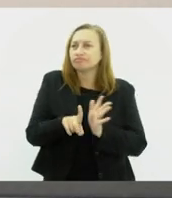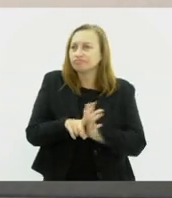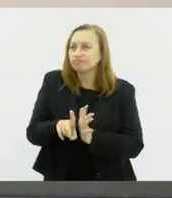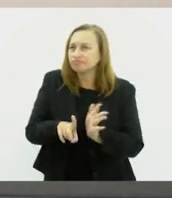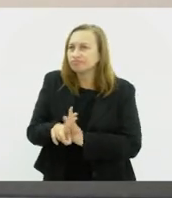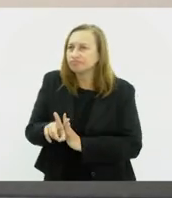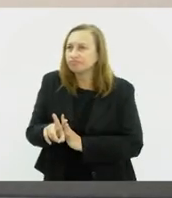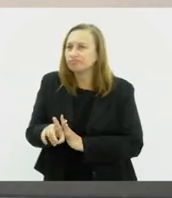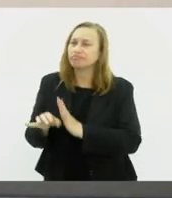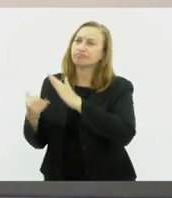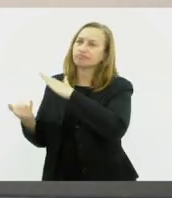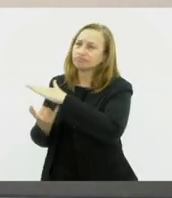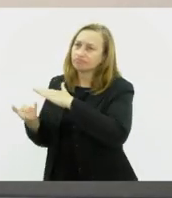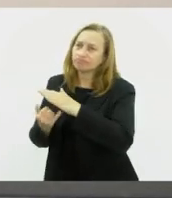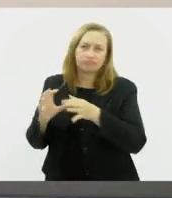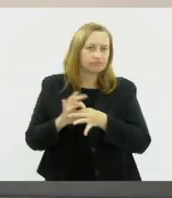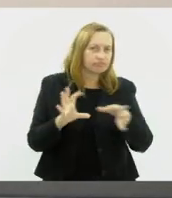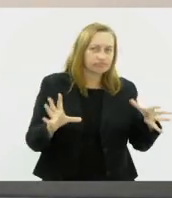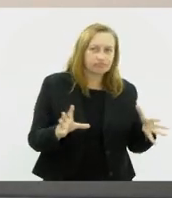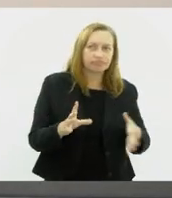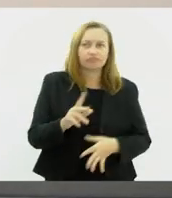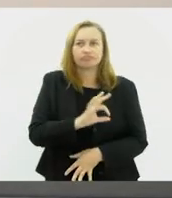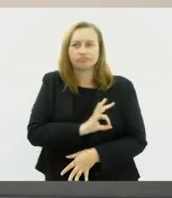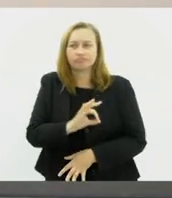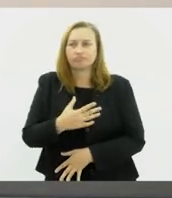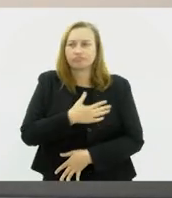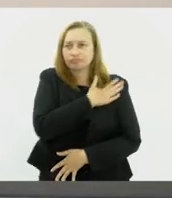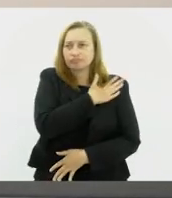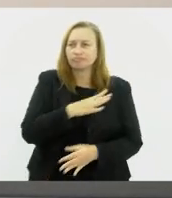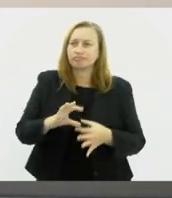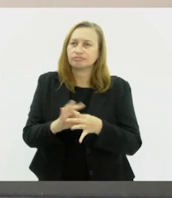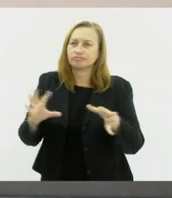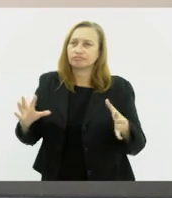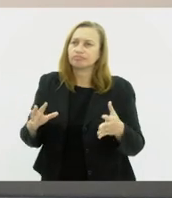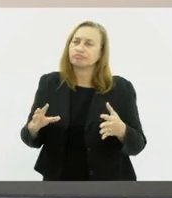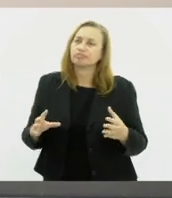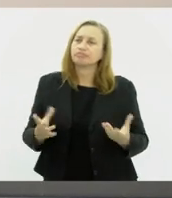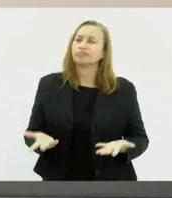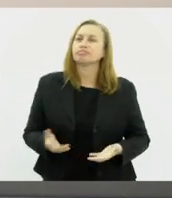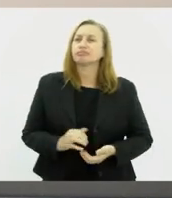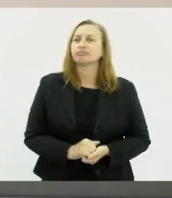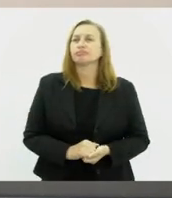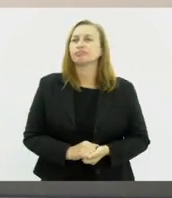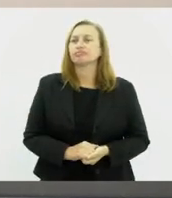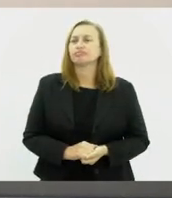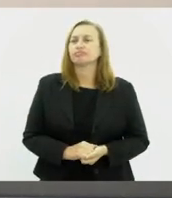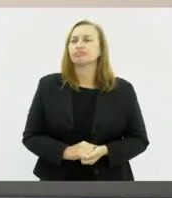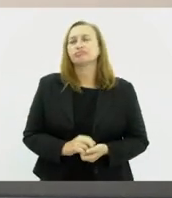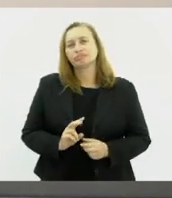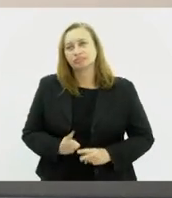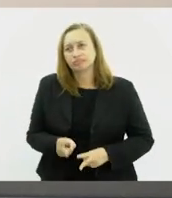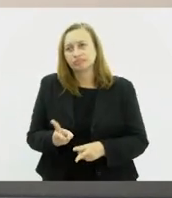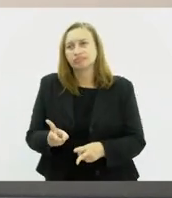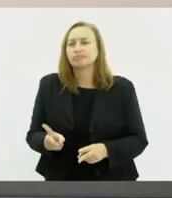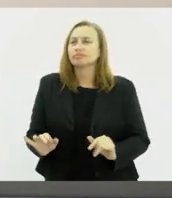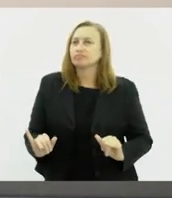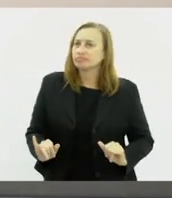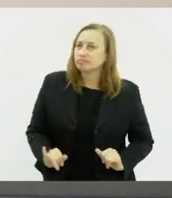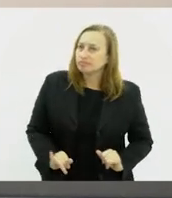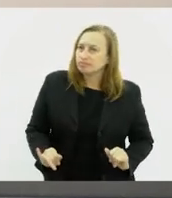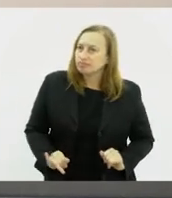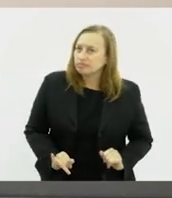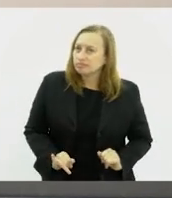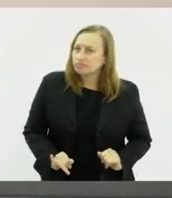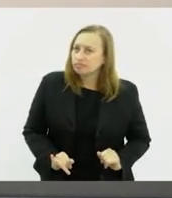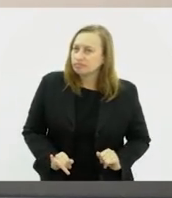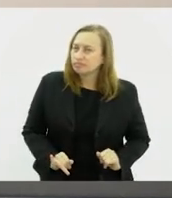à instituição fique à vontade tá Polícia Militar ção democrática de portas abertas e sempre logicamente ela sofre eh